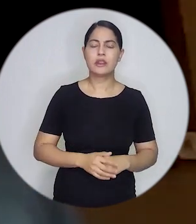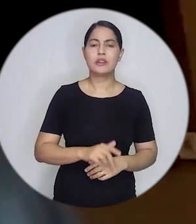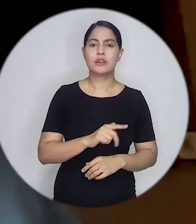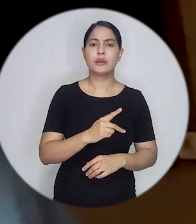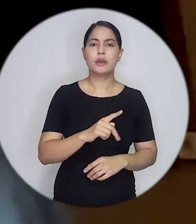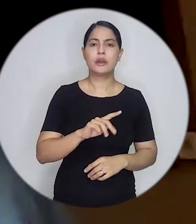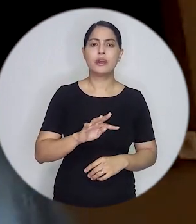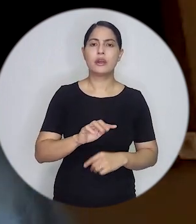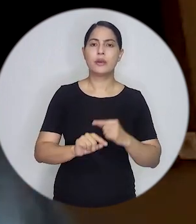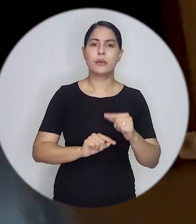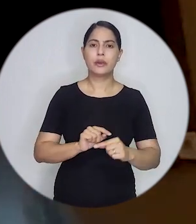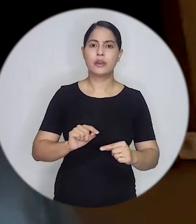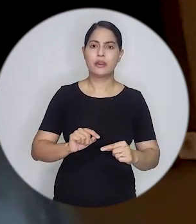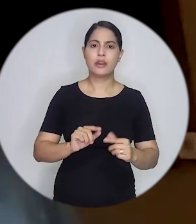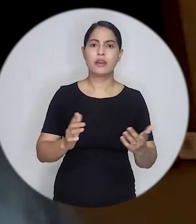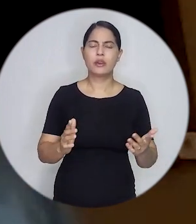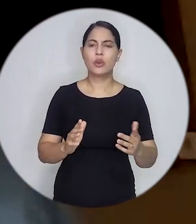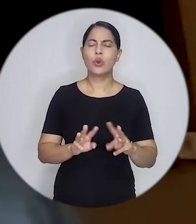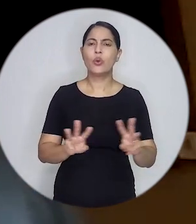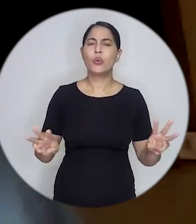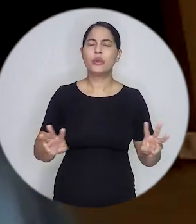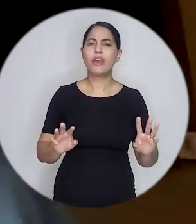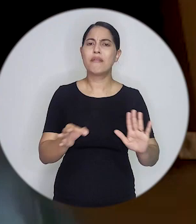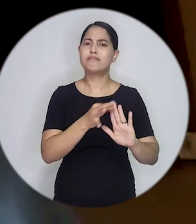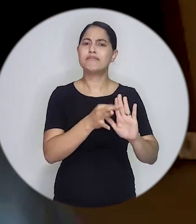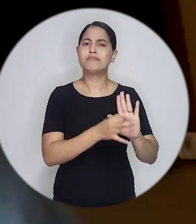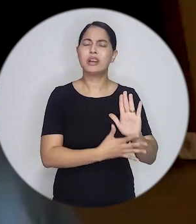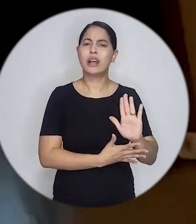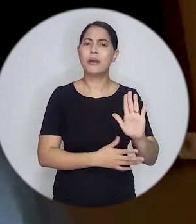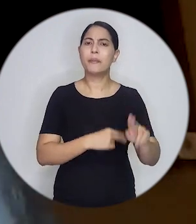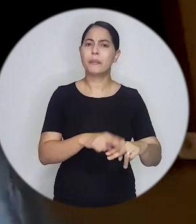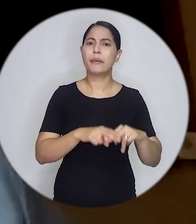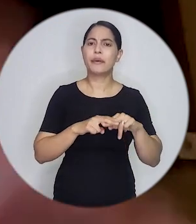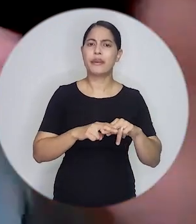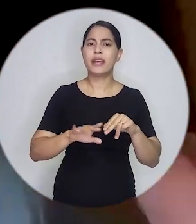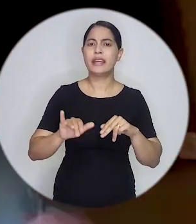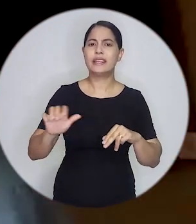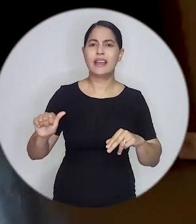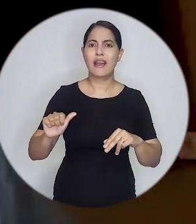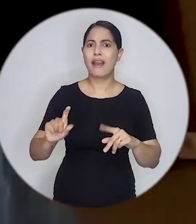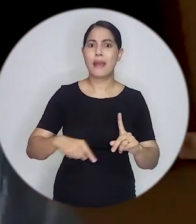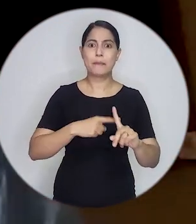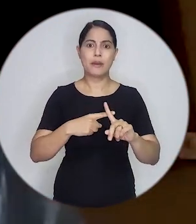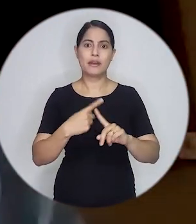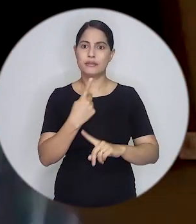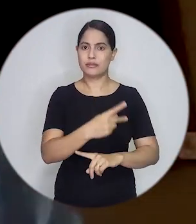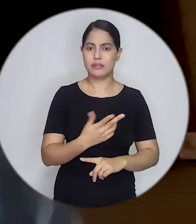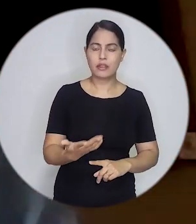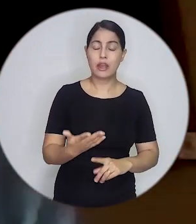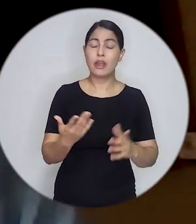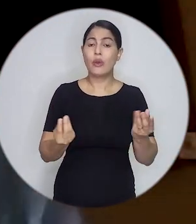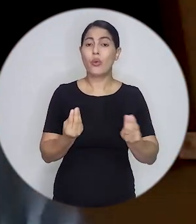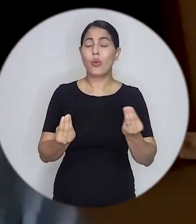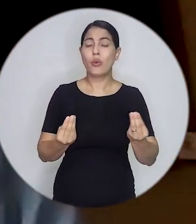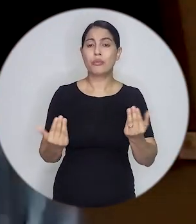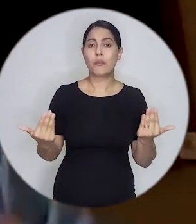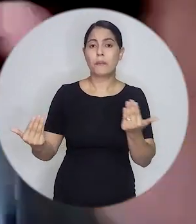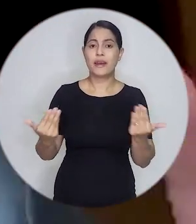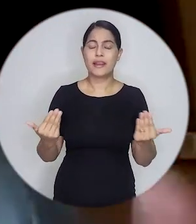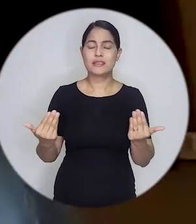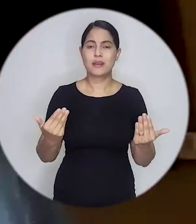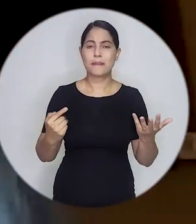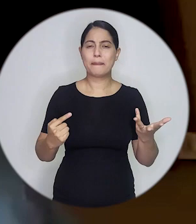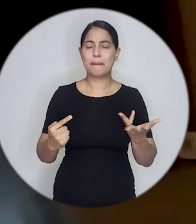ChatGPT, é importante que os colegas entendam o que é o chat. Porque, na verdade, a inteligência artificial é muito mais do que isso, né? São várias